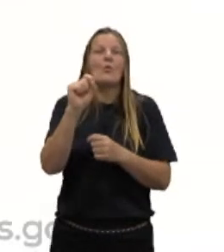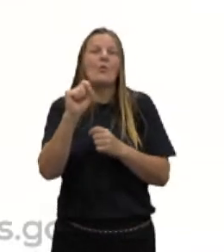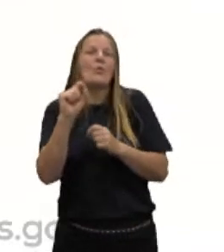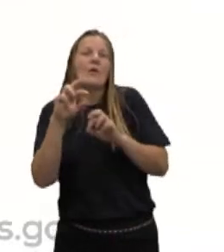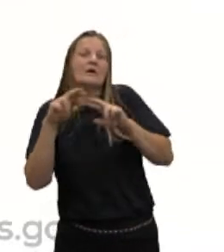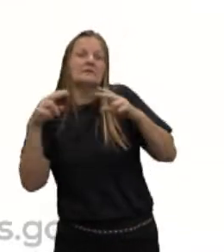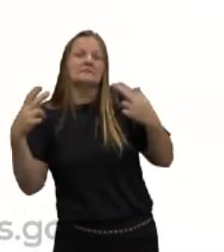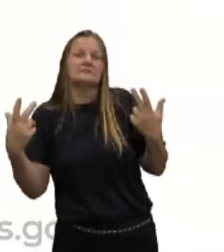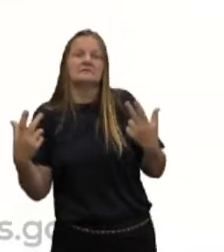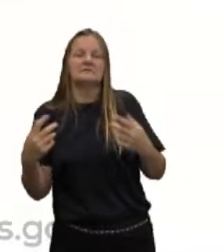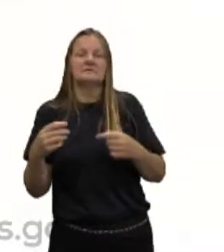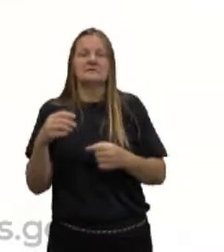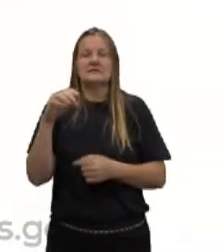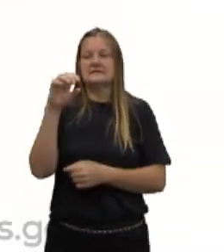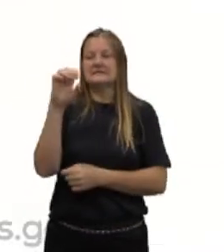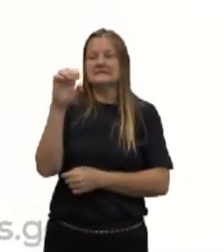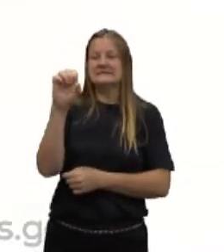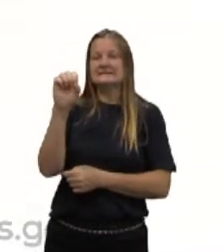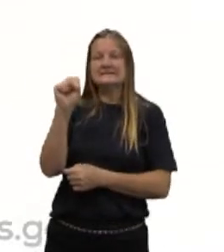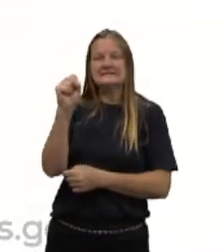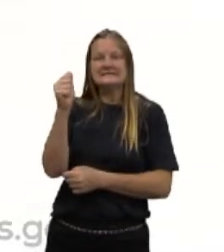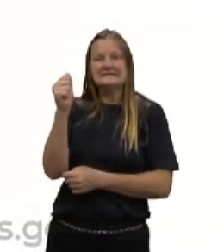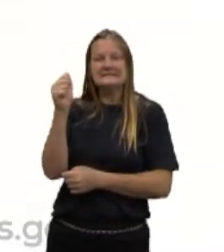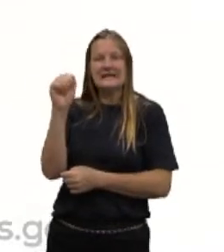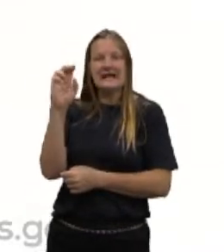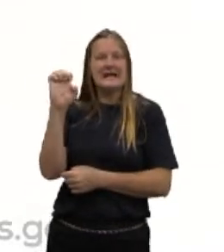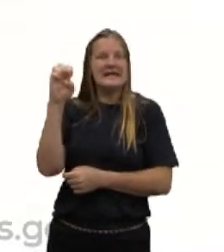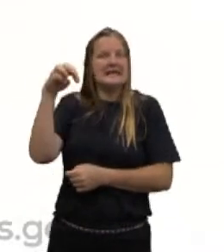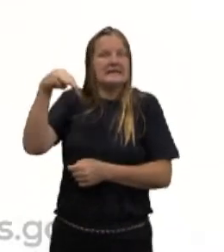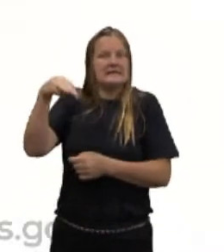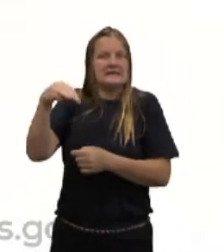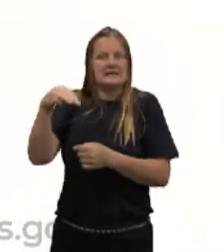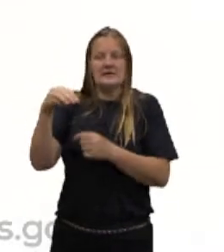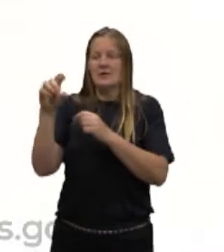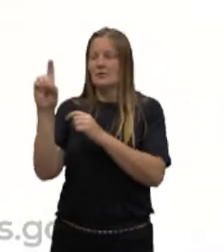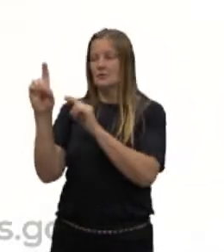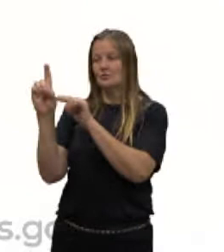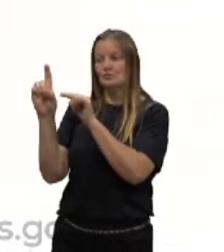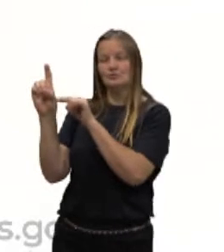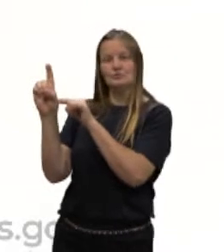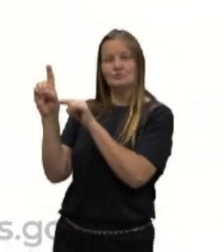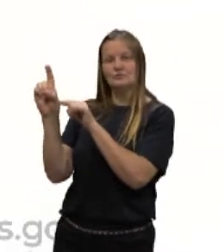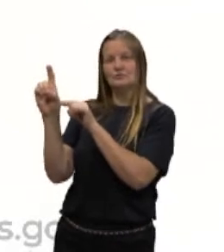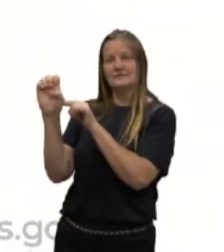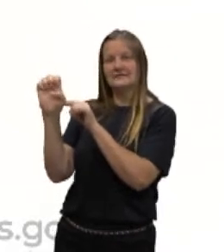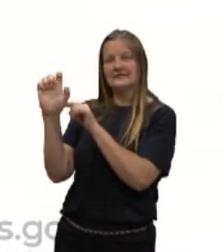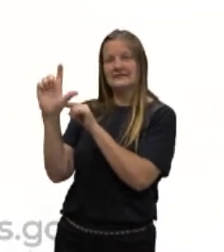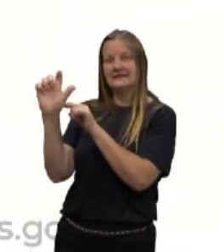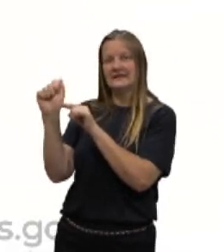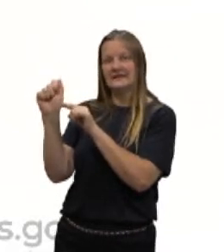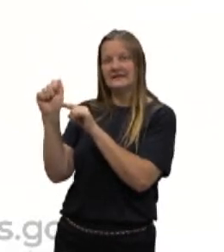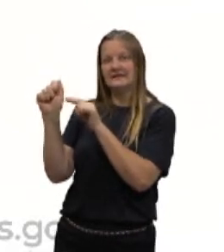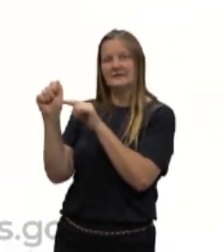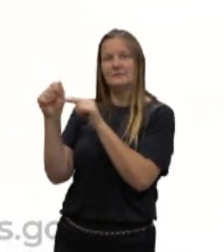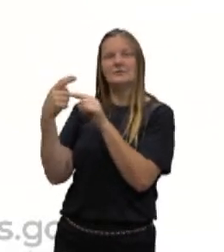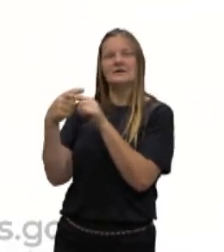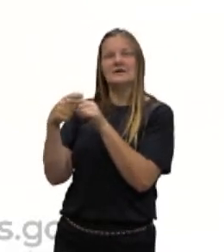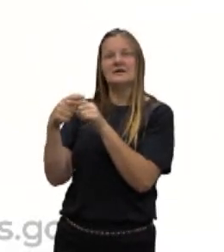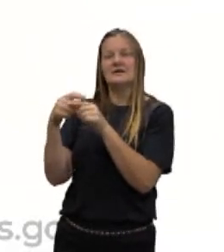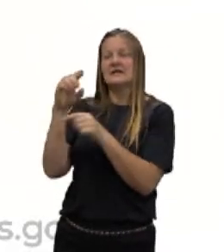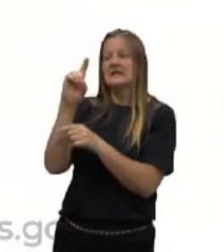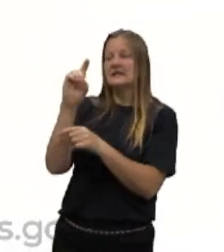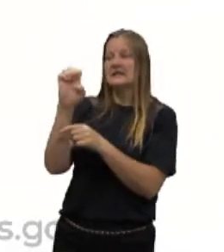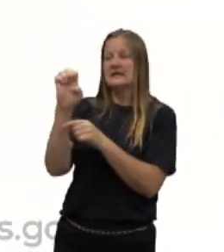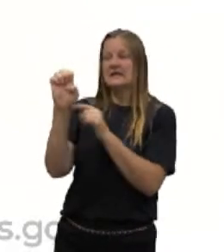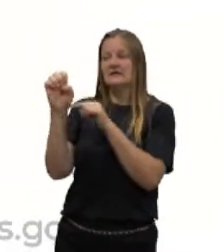saem dela, porque aquele dela é um D mais ela, em dezembro. Eu mantenho a estrutura, eu tenho os